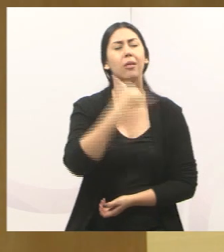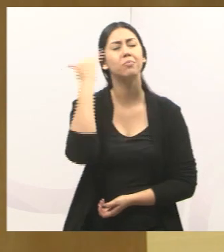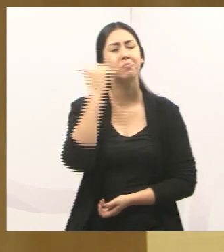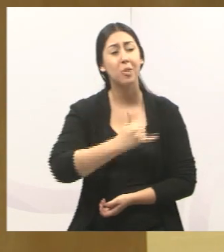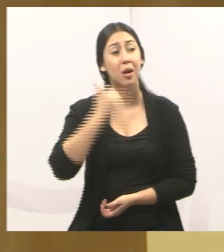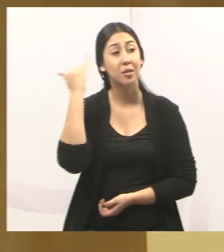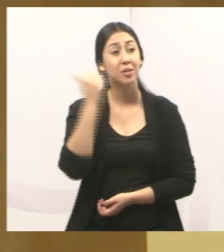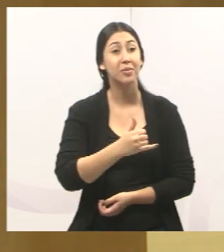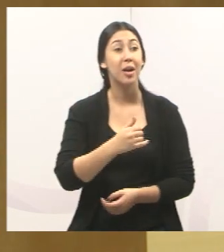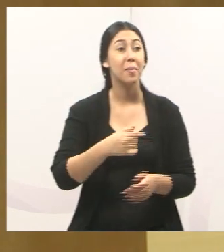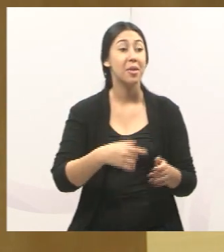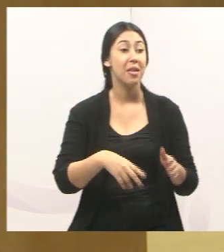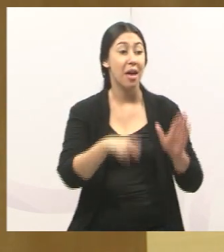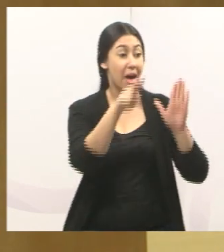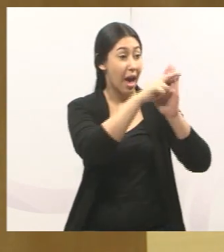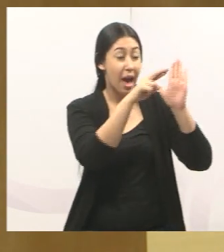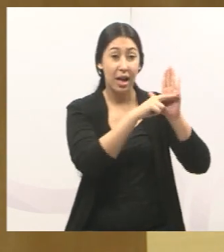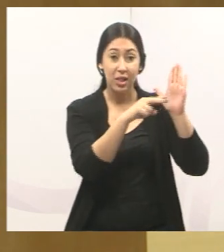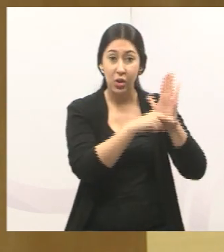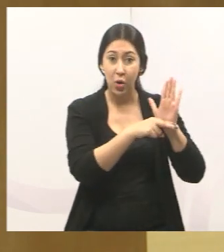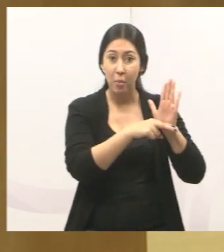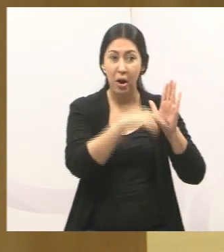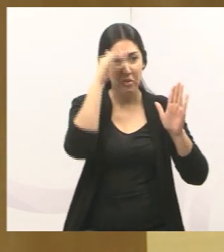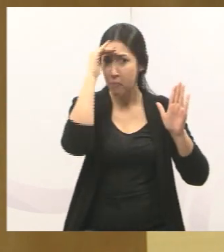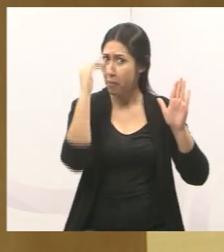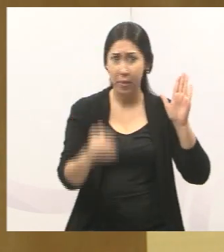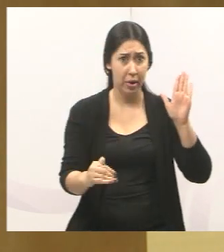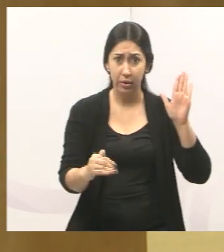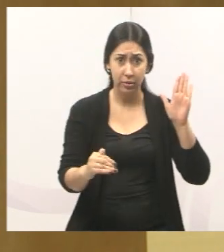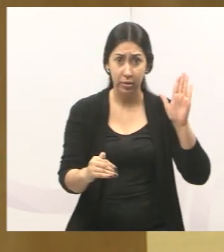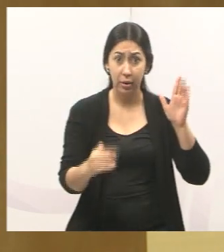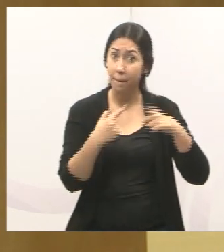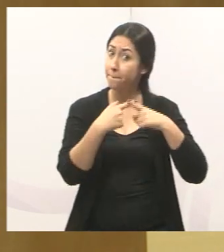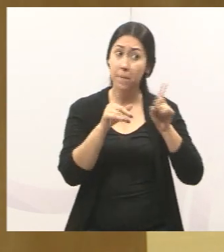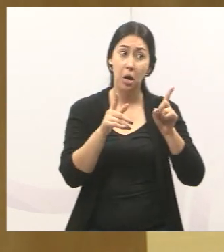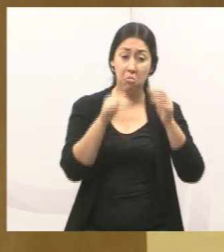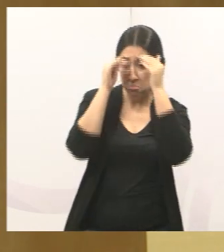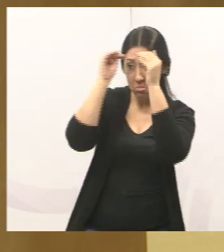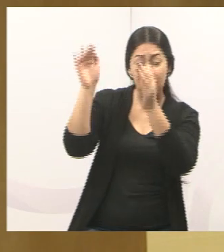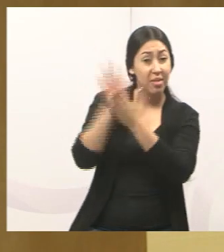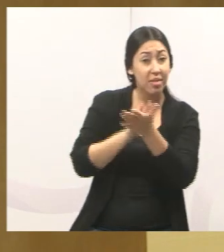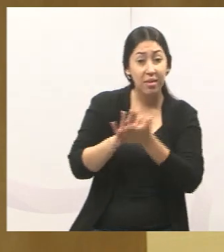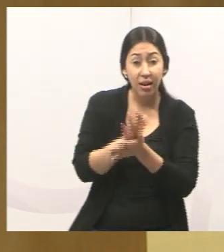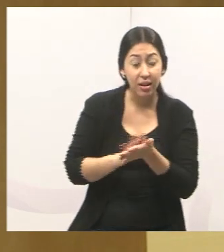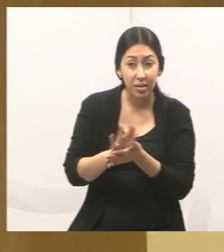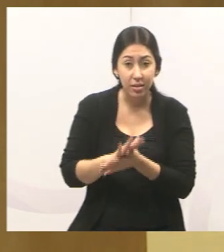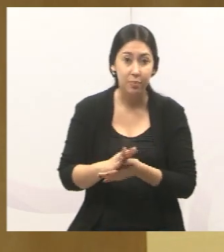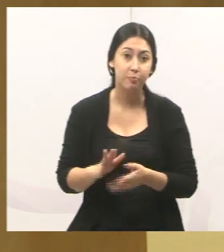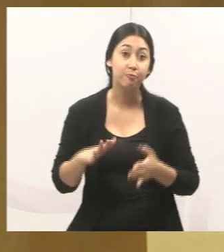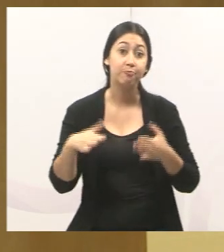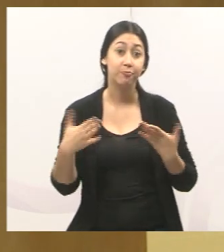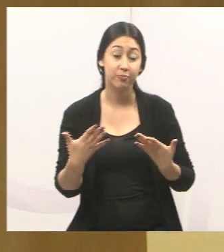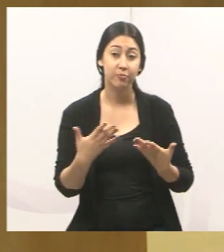possível descumprimento da norma fiscal, ela não atendeu. Então, aqui está bem claro